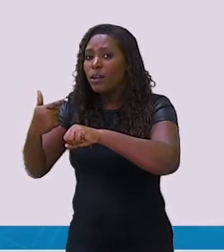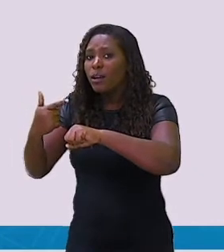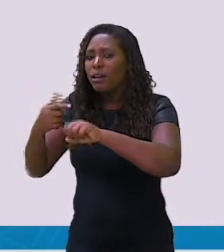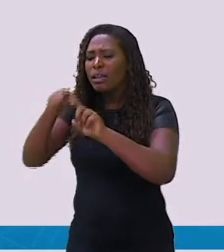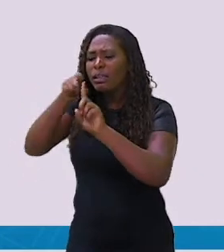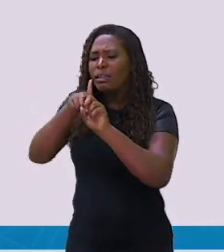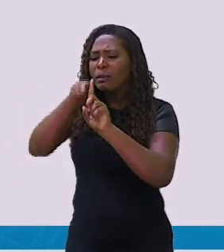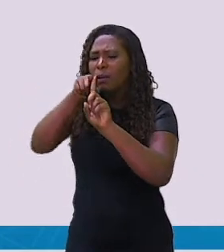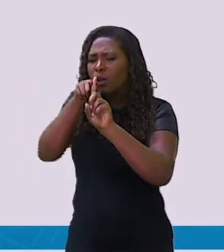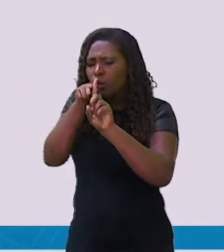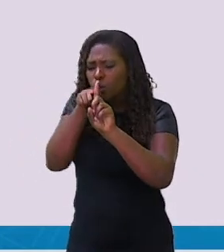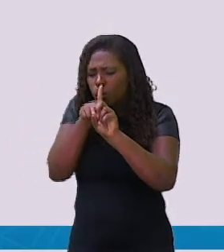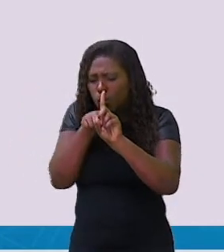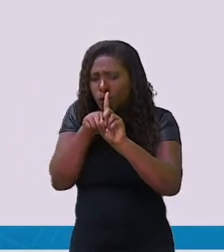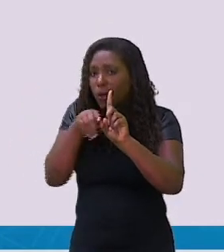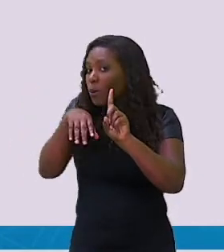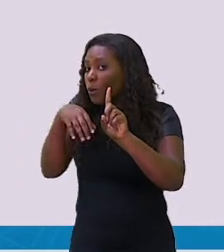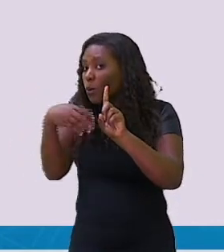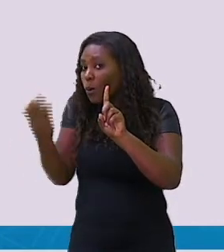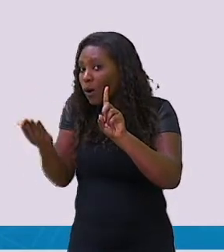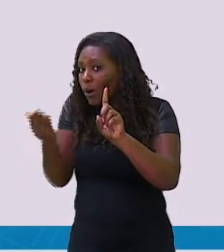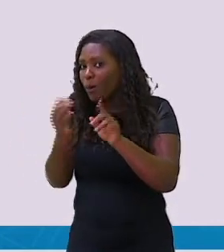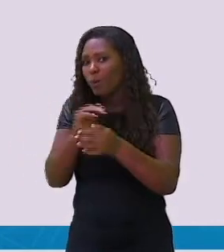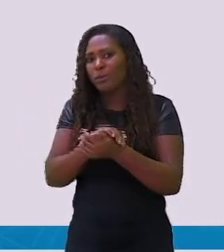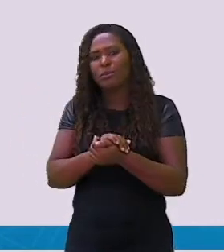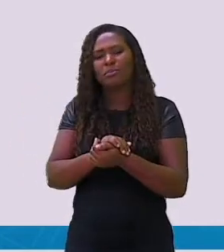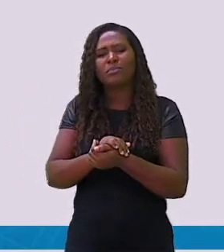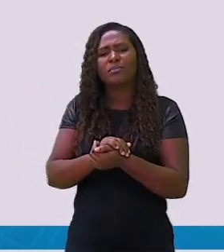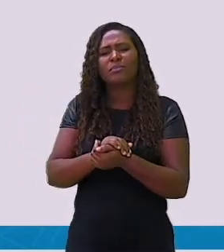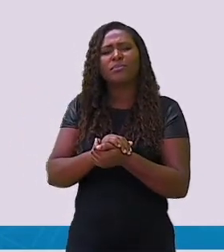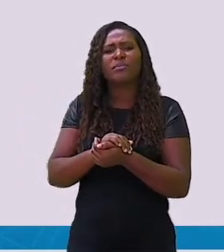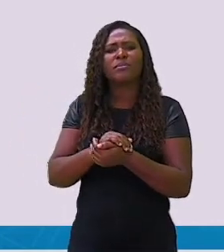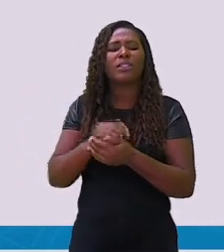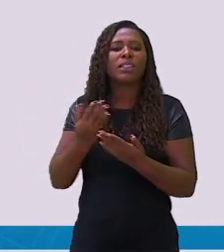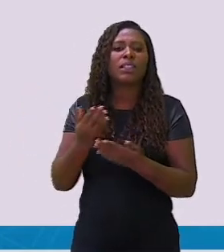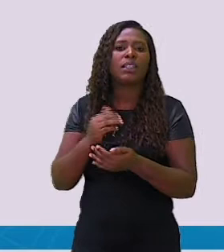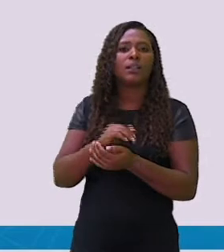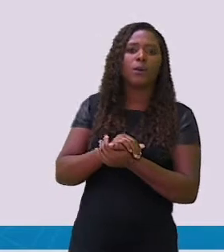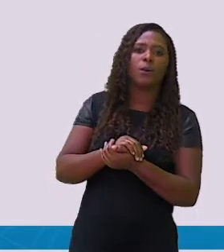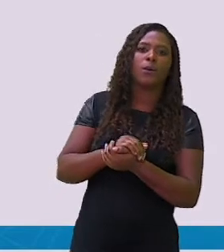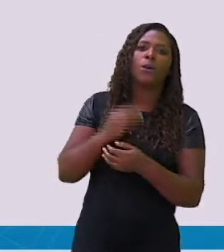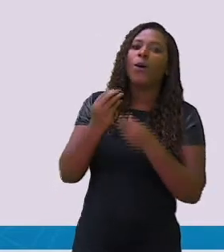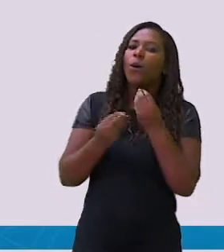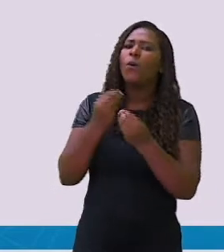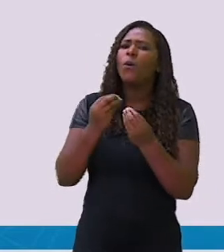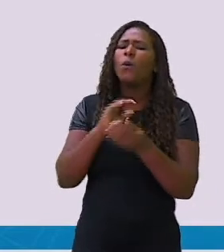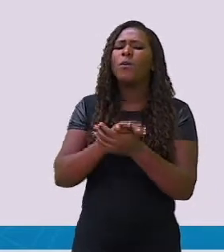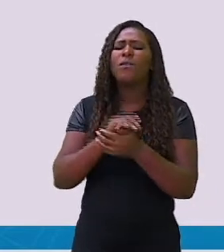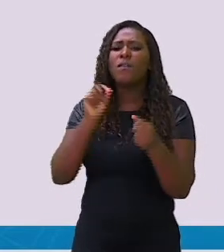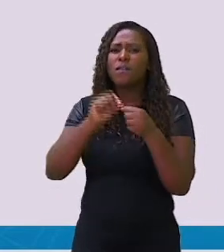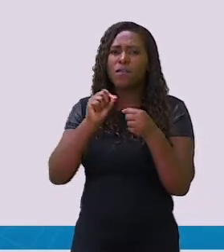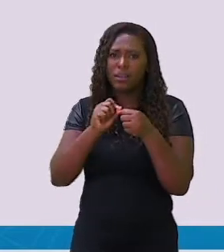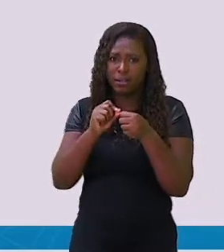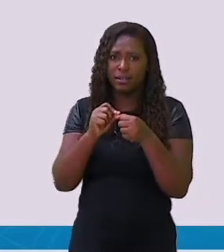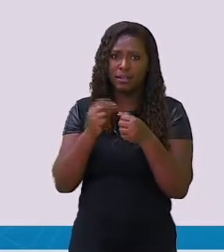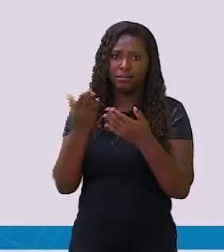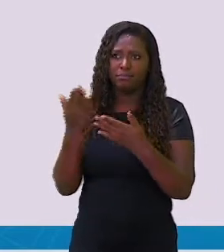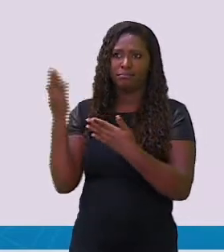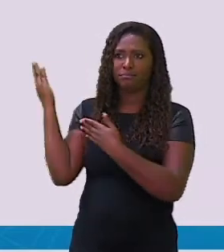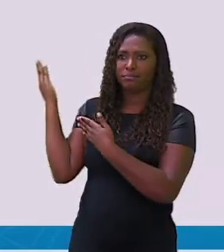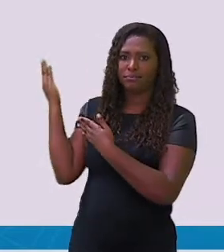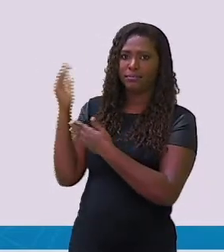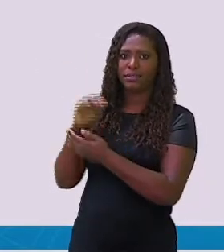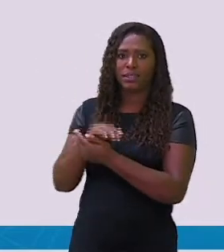caiu 1,6 graus celcius Então como que eu vou arrumar isso aí